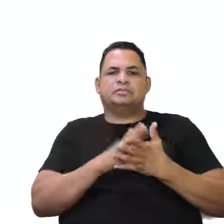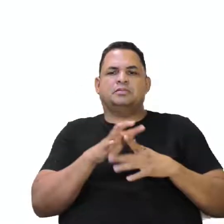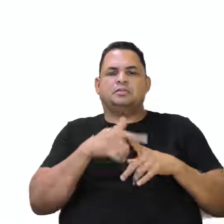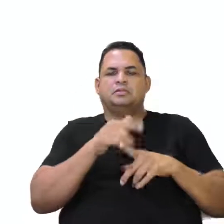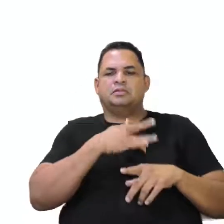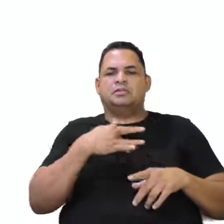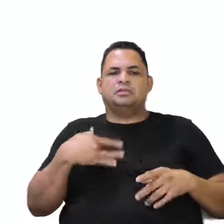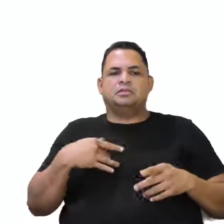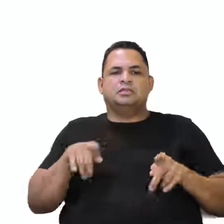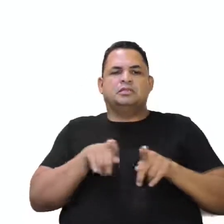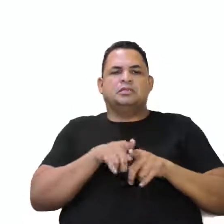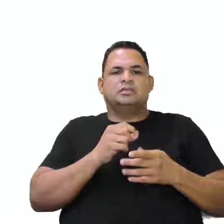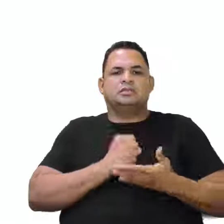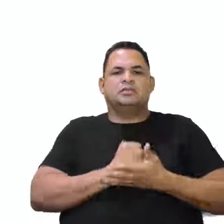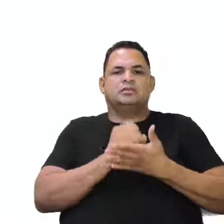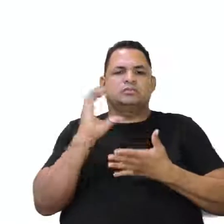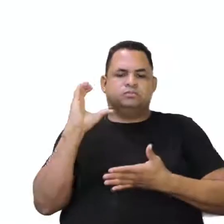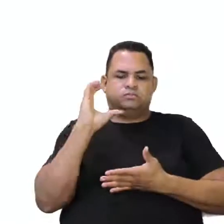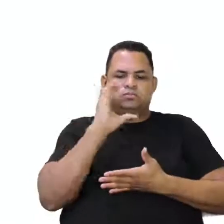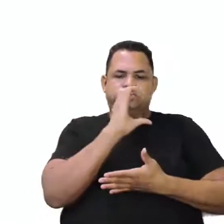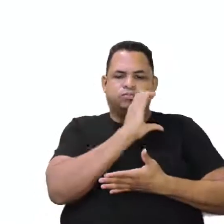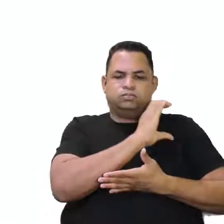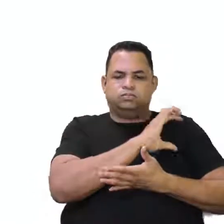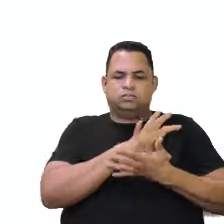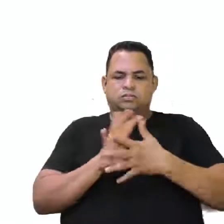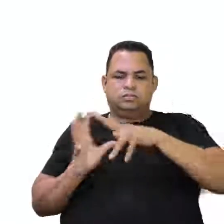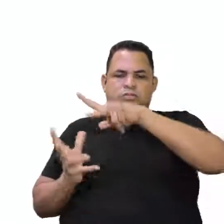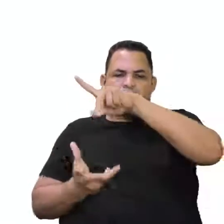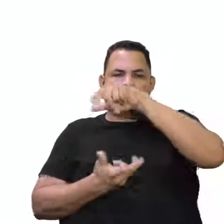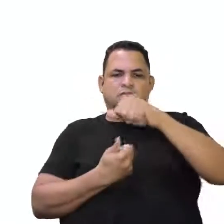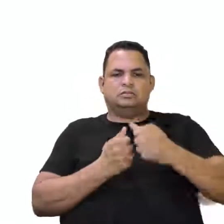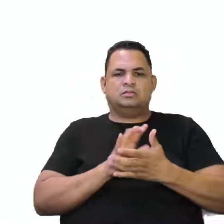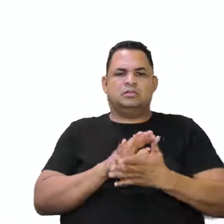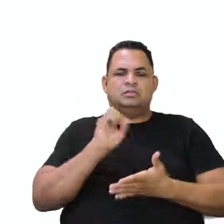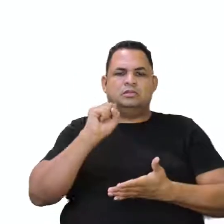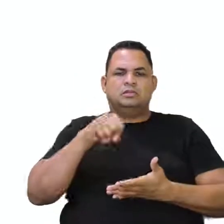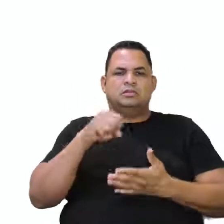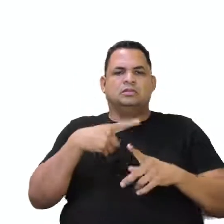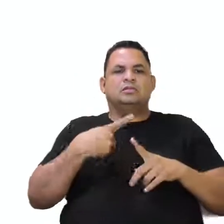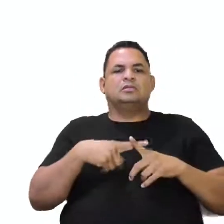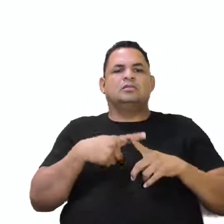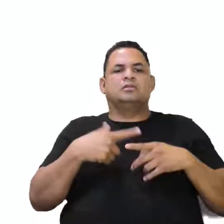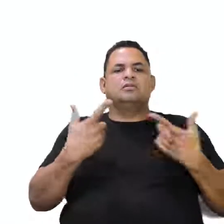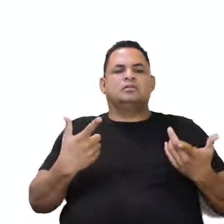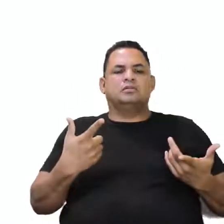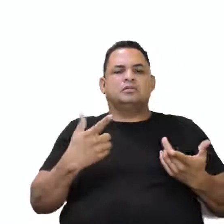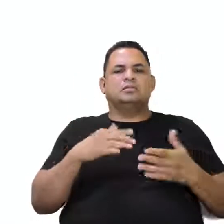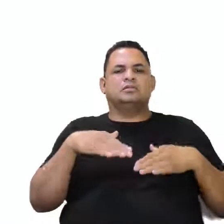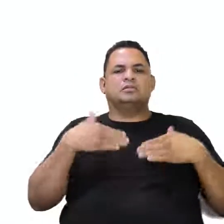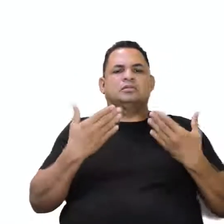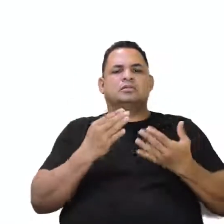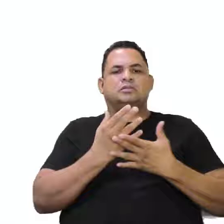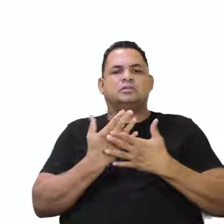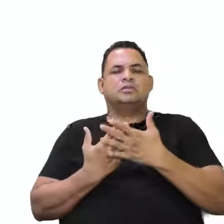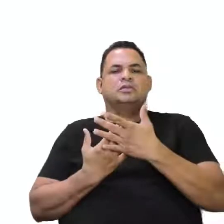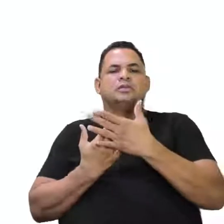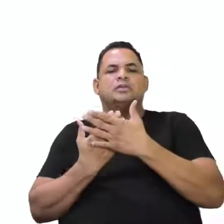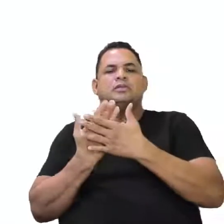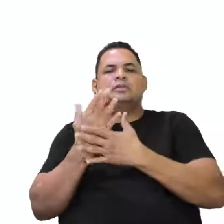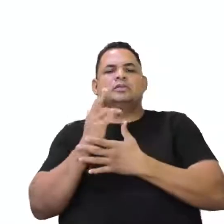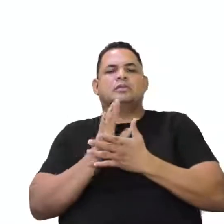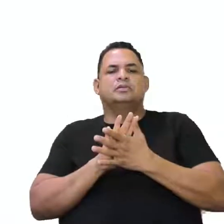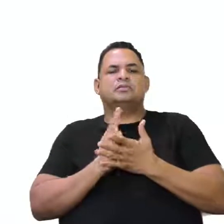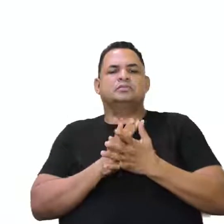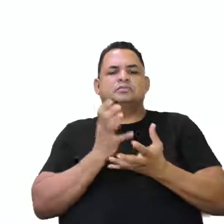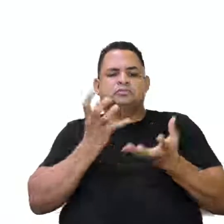problemas à saúde, também vai contribuir para o aquecimento do planeta. Sim. Por quê, professora? Porque quando você libera, o processo